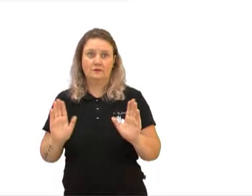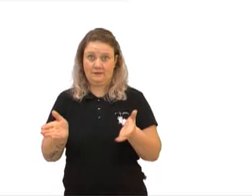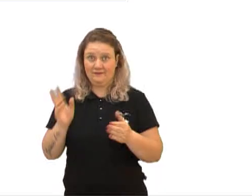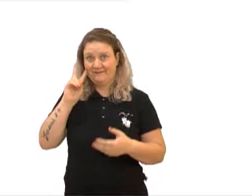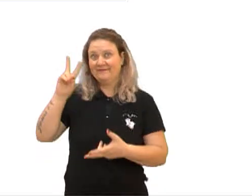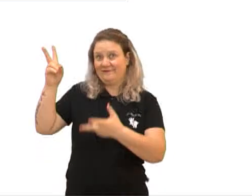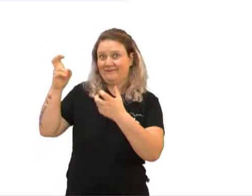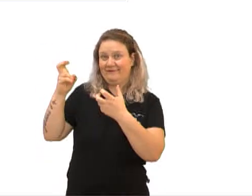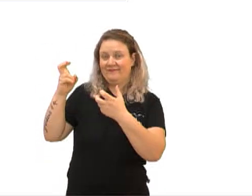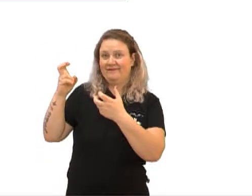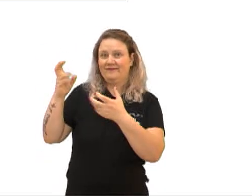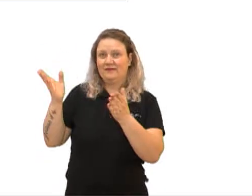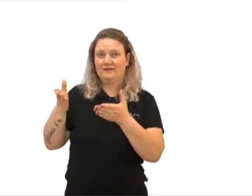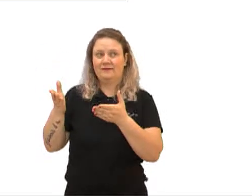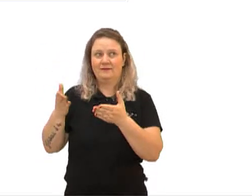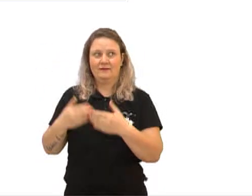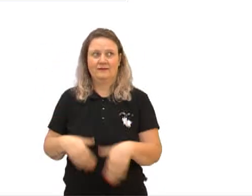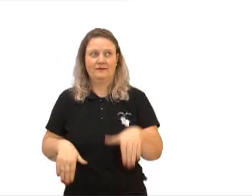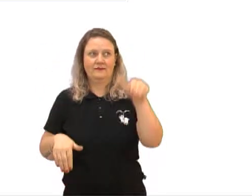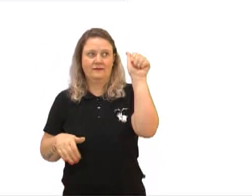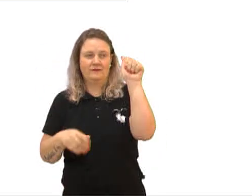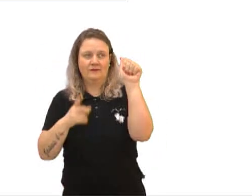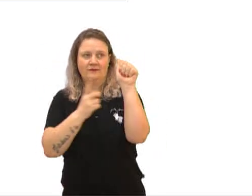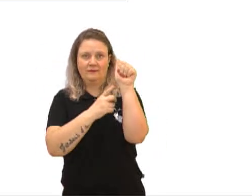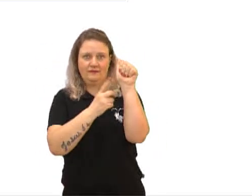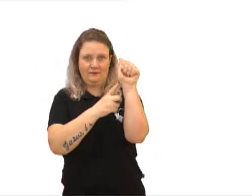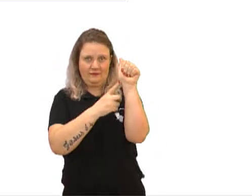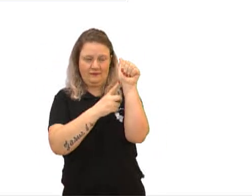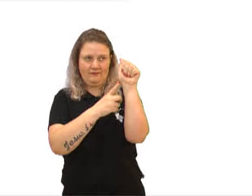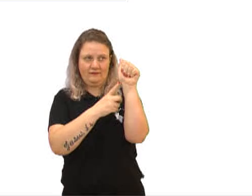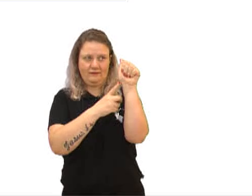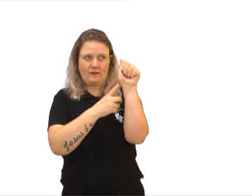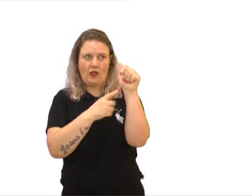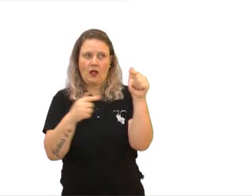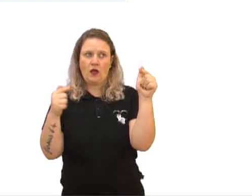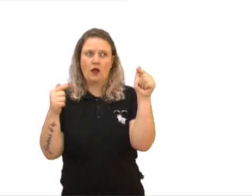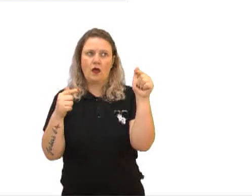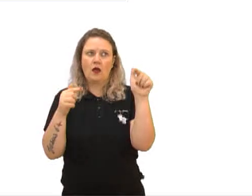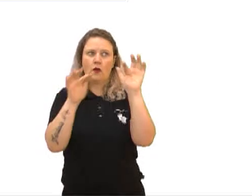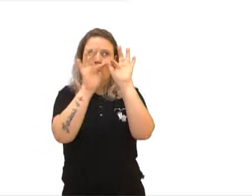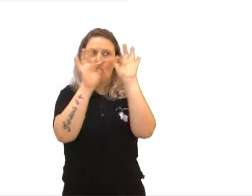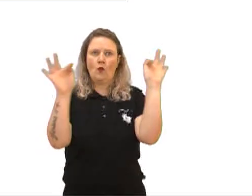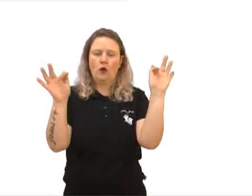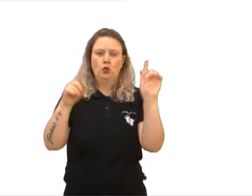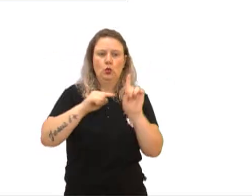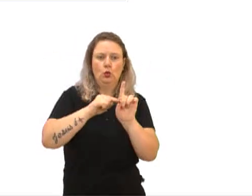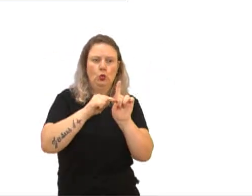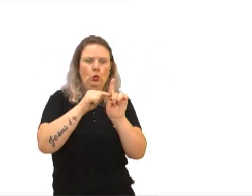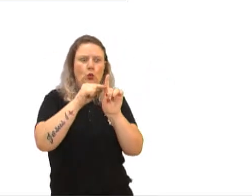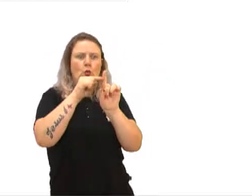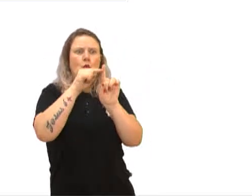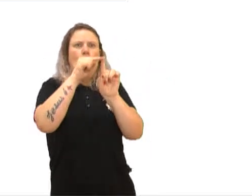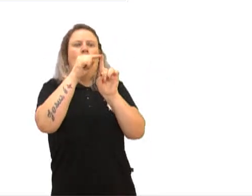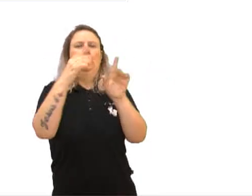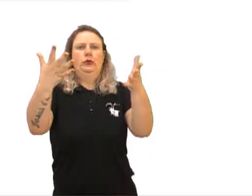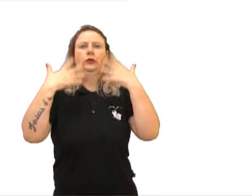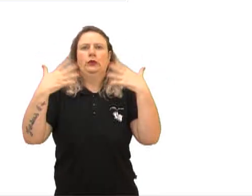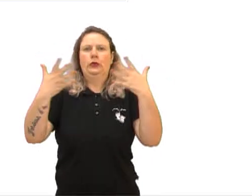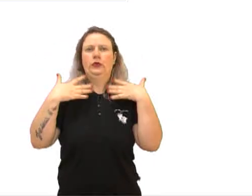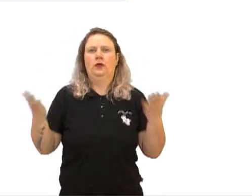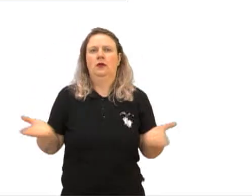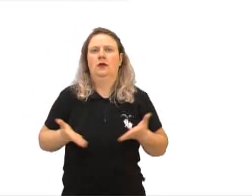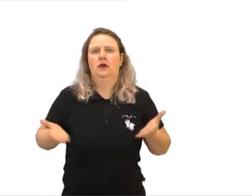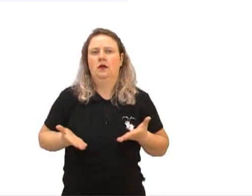lá. Observem aqui a letra A da primeira coluna, né? A frase, esquentou um pouco agora. Bom,